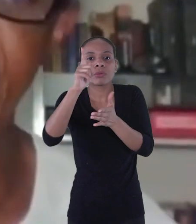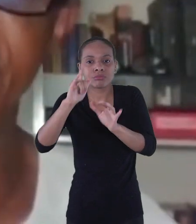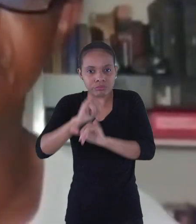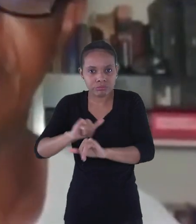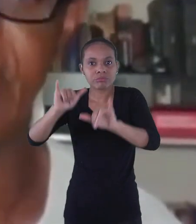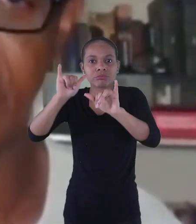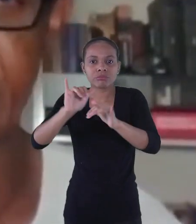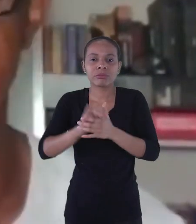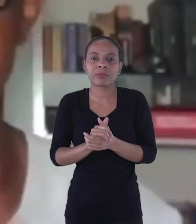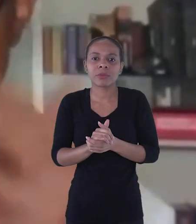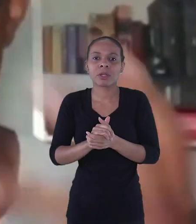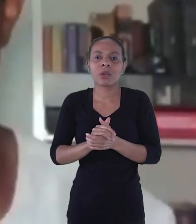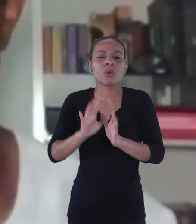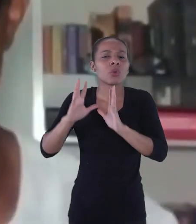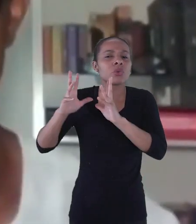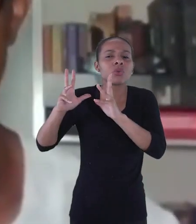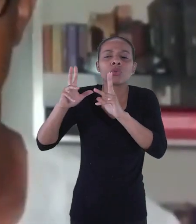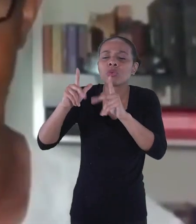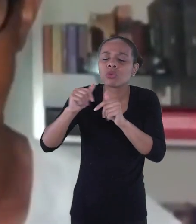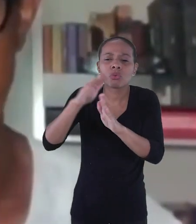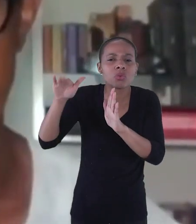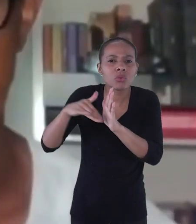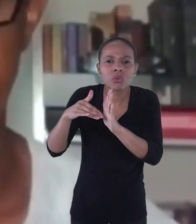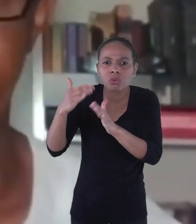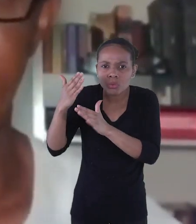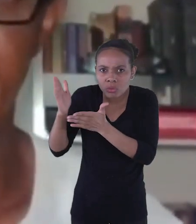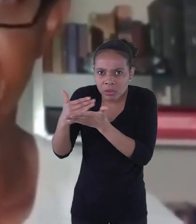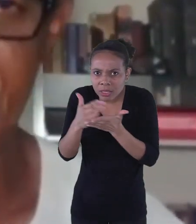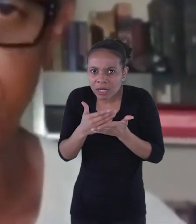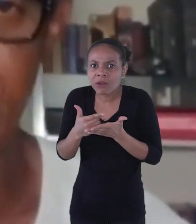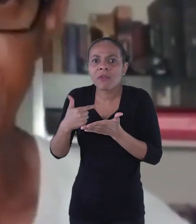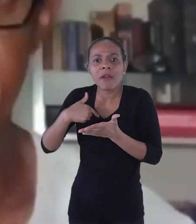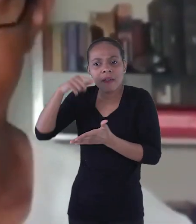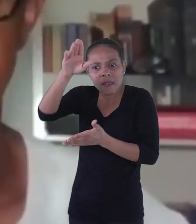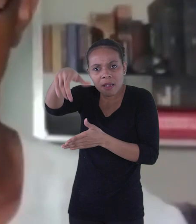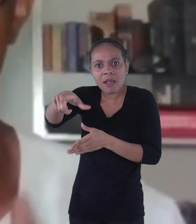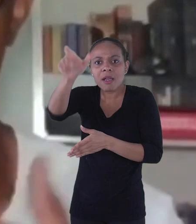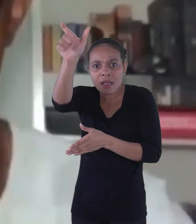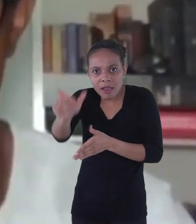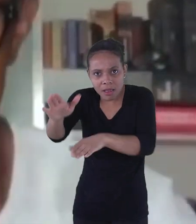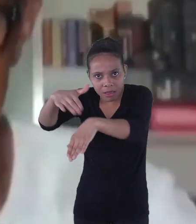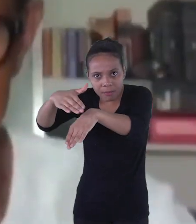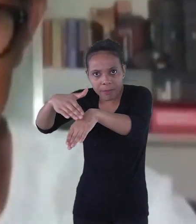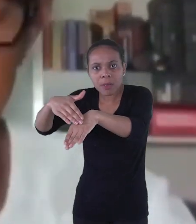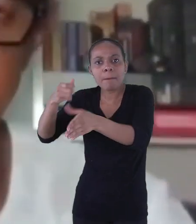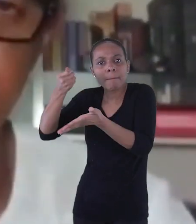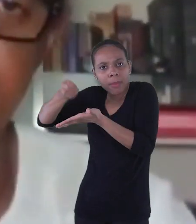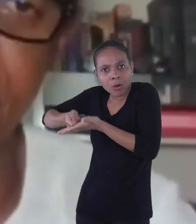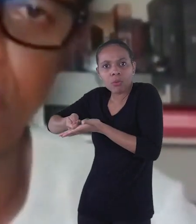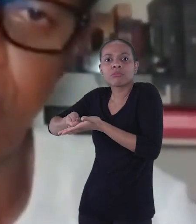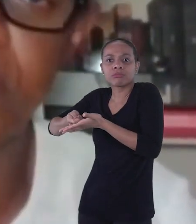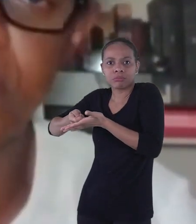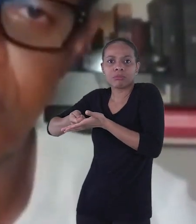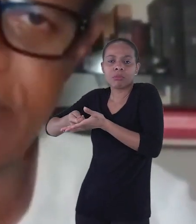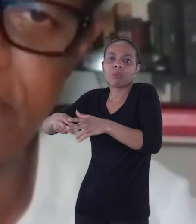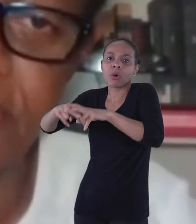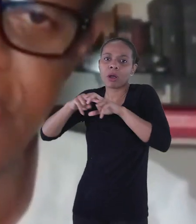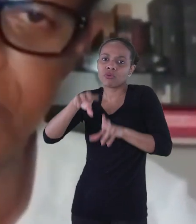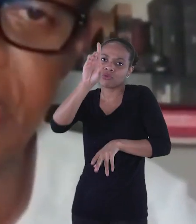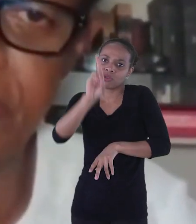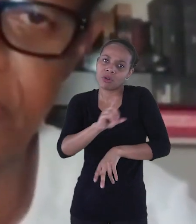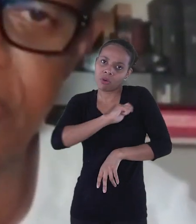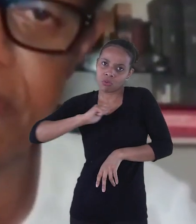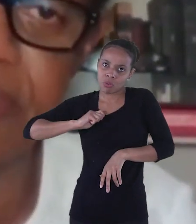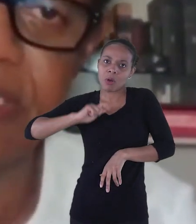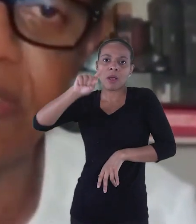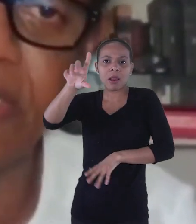Carolina com esse dinheiro que ela estava recebendo de direitos autorais. Ela passou a administrar ela mesma tudo do quarto